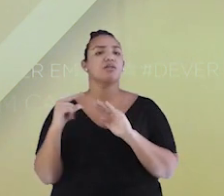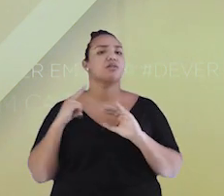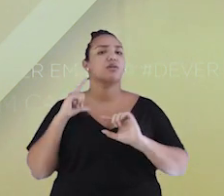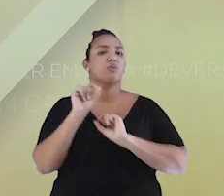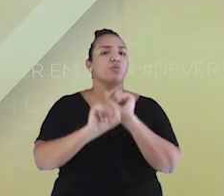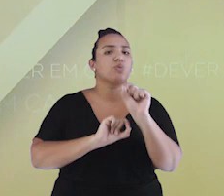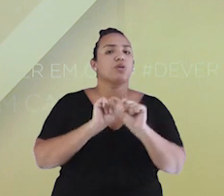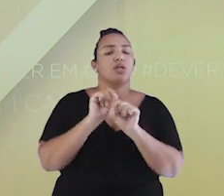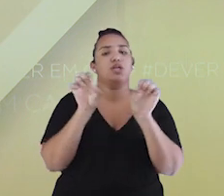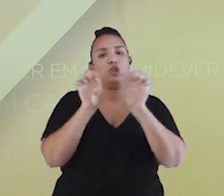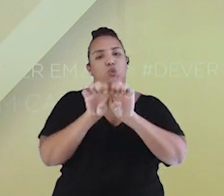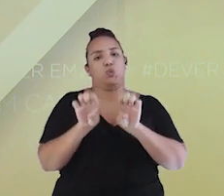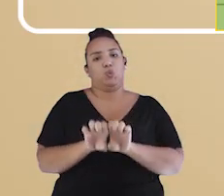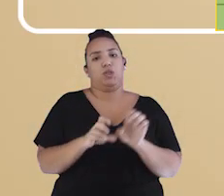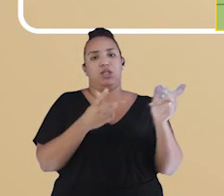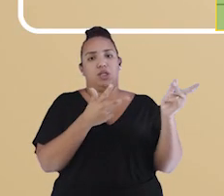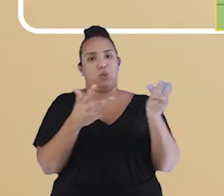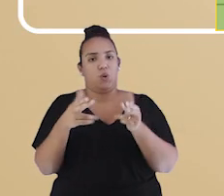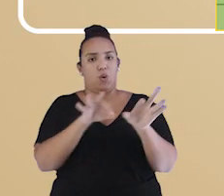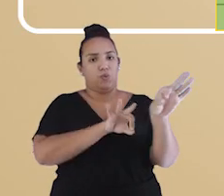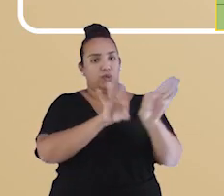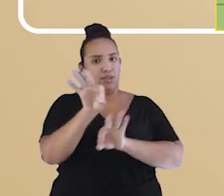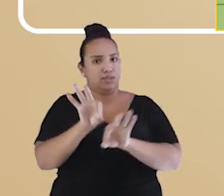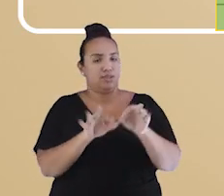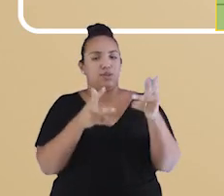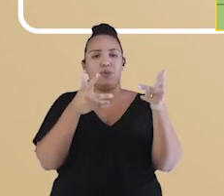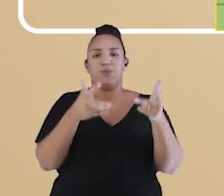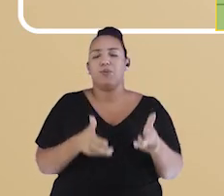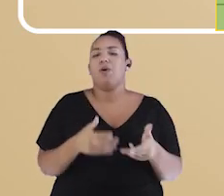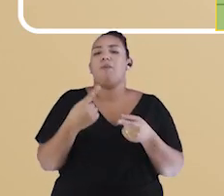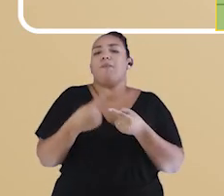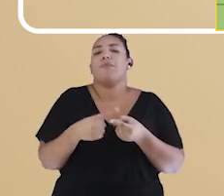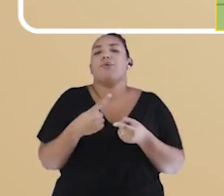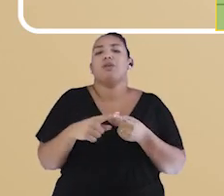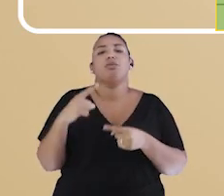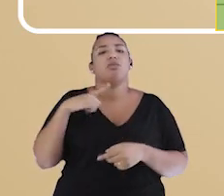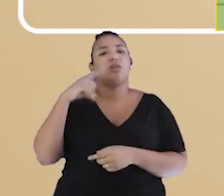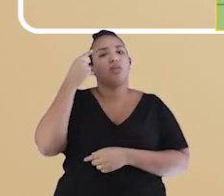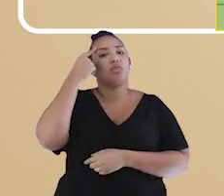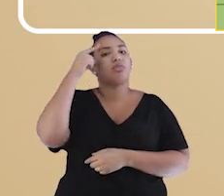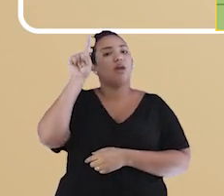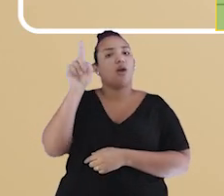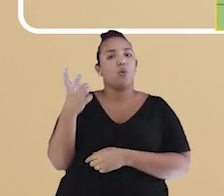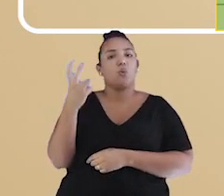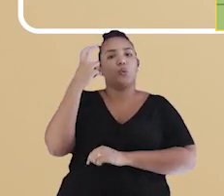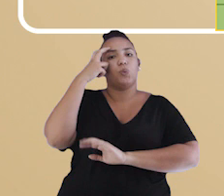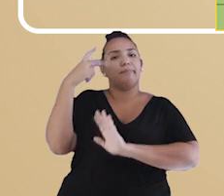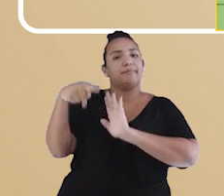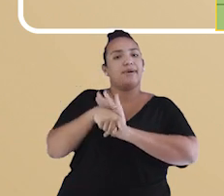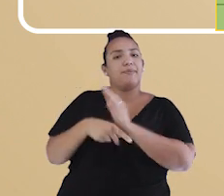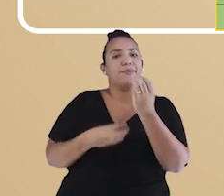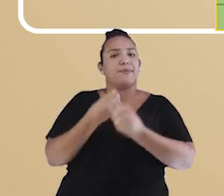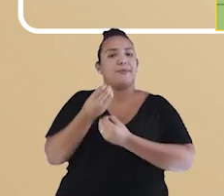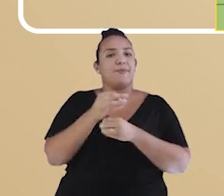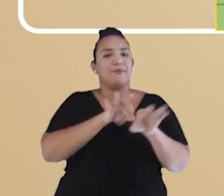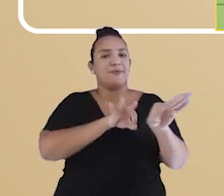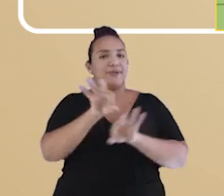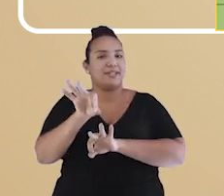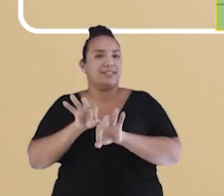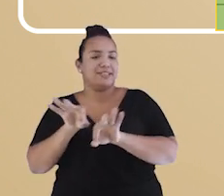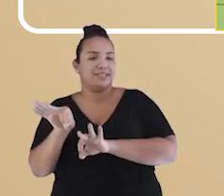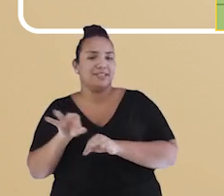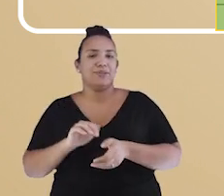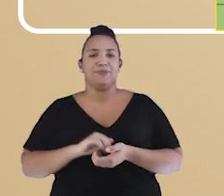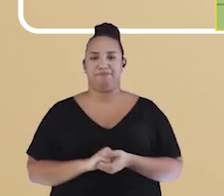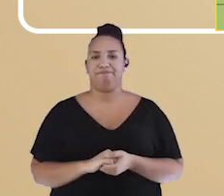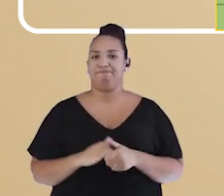basicamente a mesma organização. Isso porque há uma ideia cultural de como essa organização deve ocorrer.